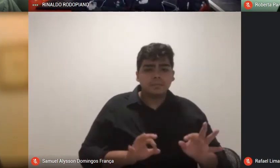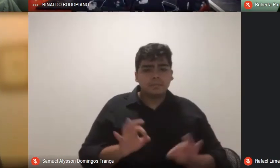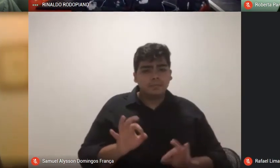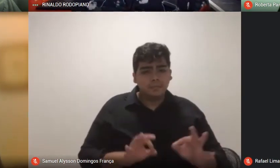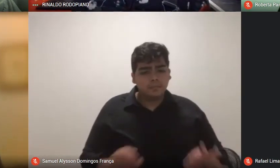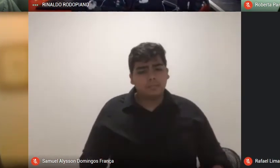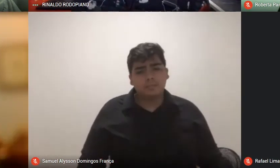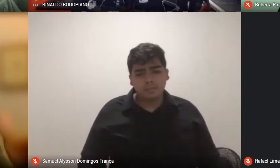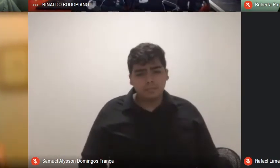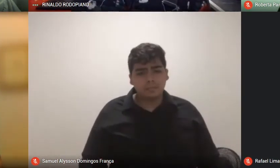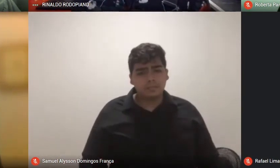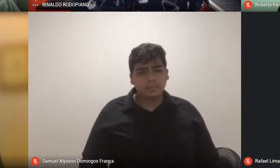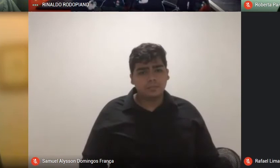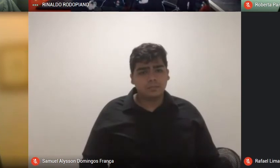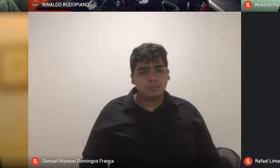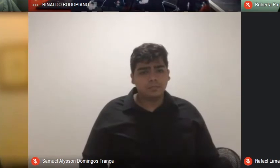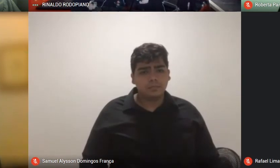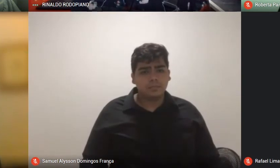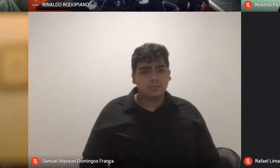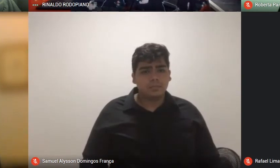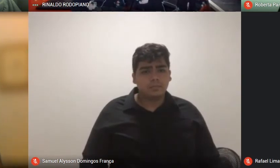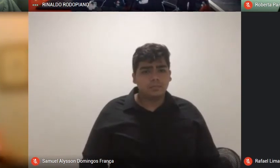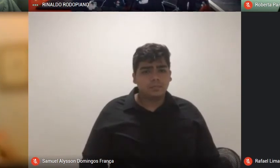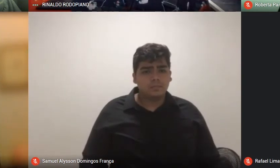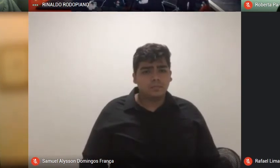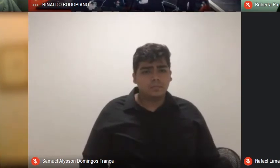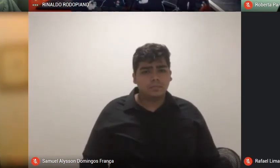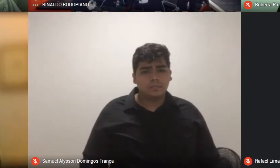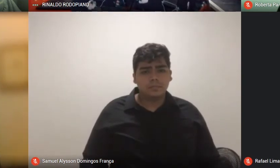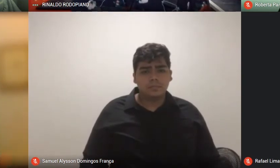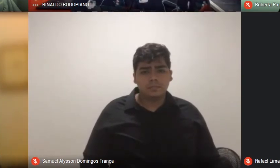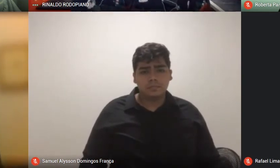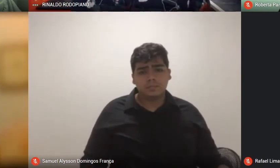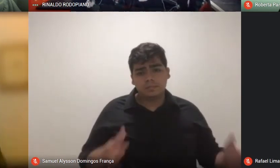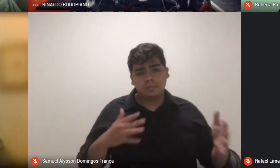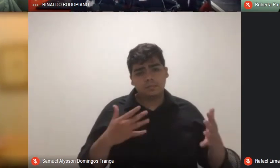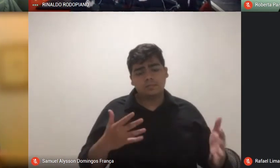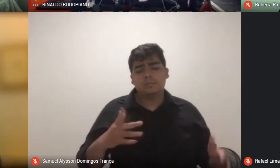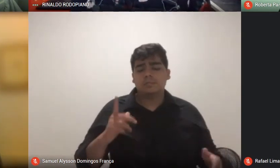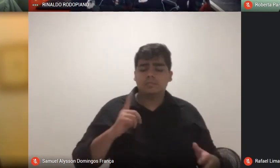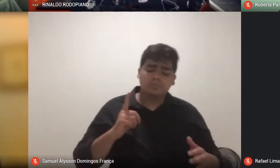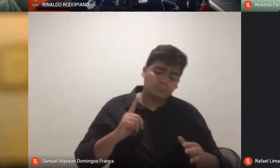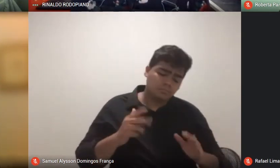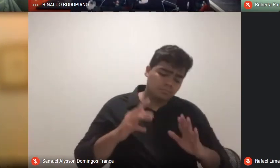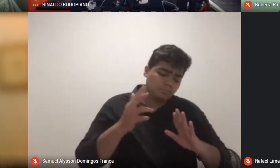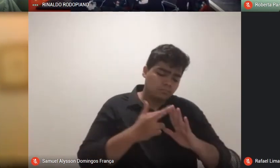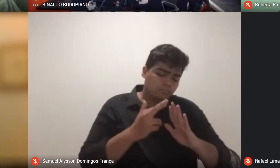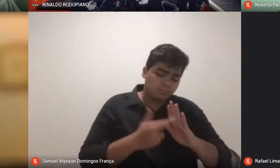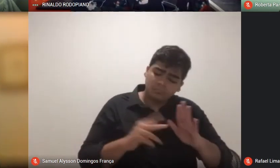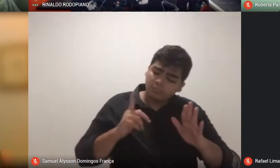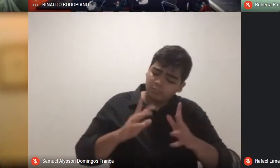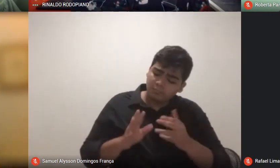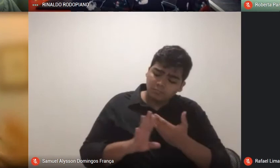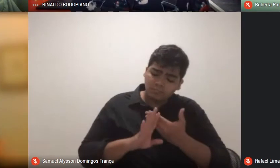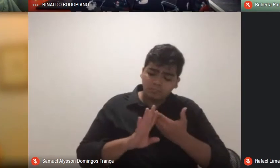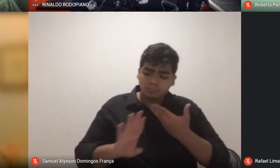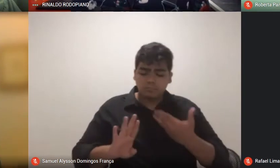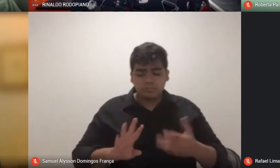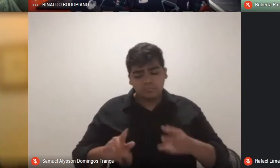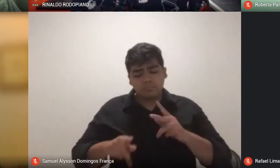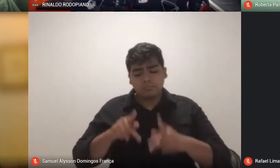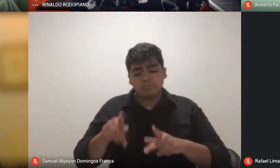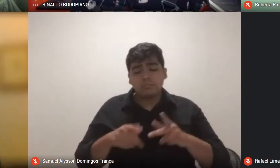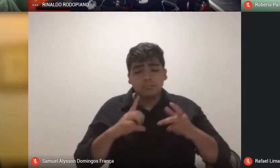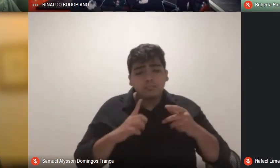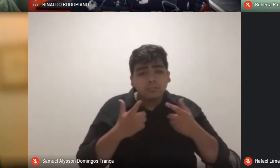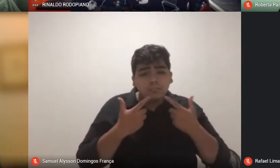é produzida em si, né, e talvez esse protocolo é que distancie um pouco a população dele, né, tem uma